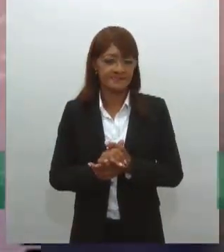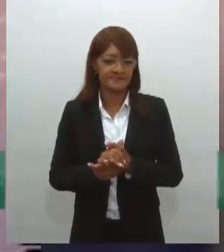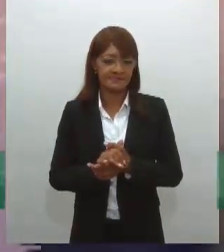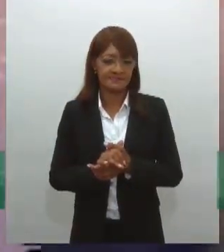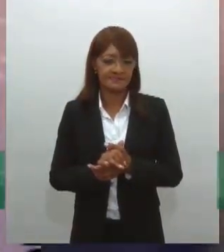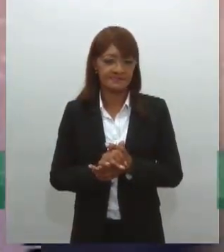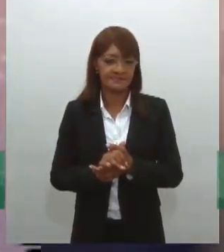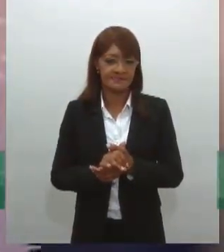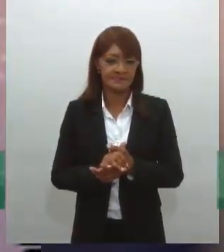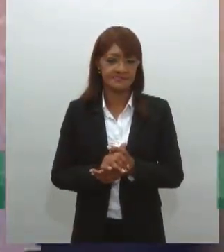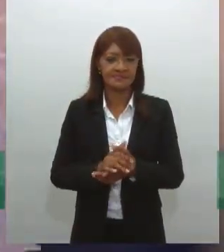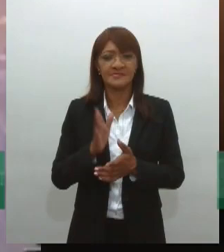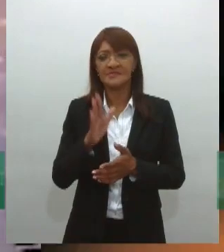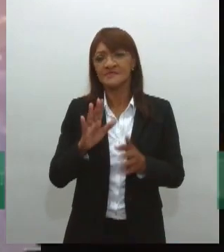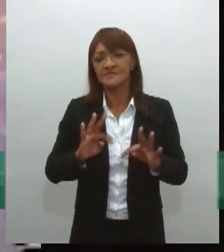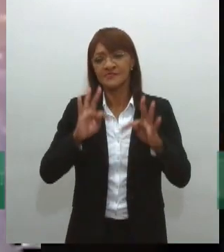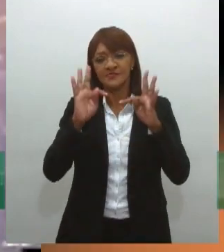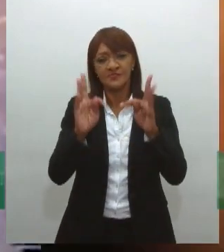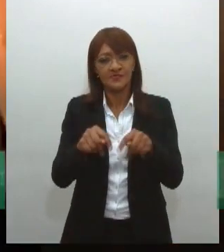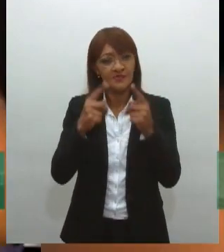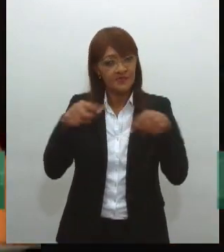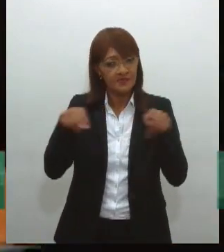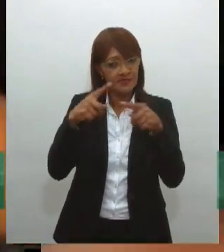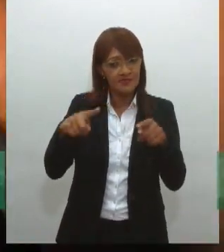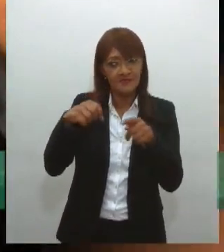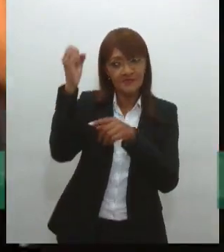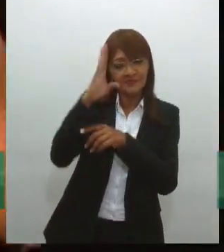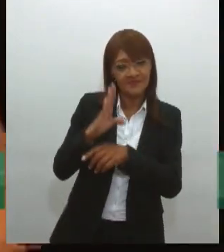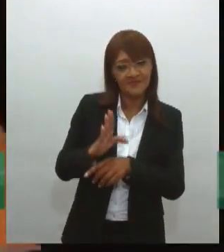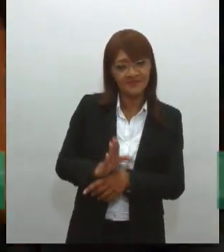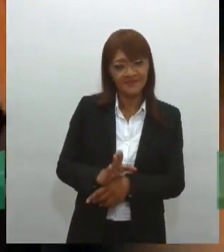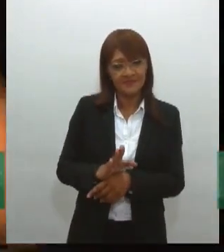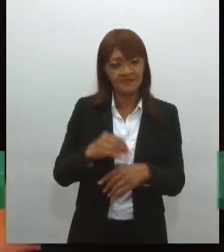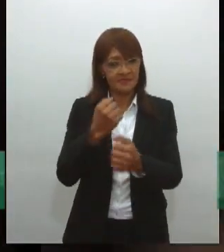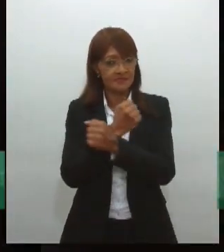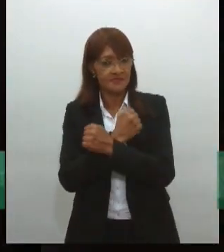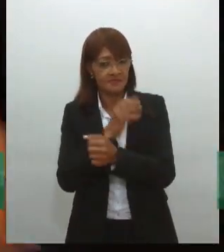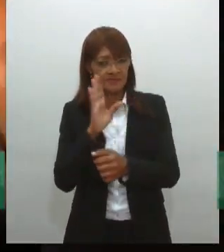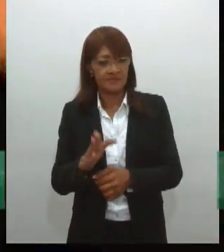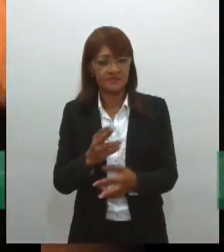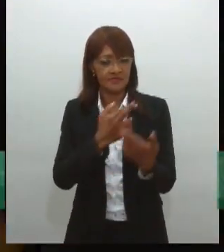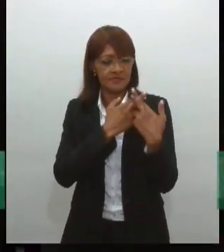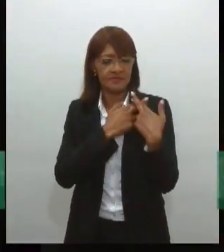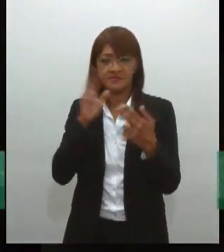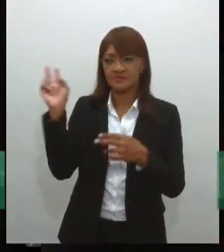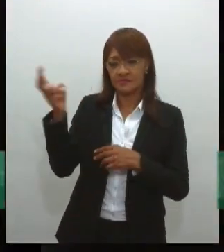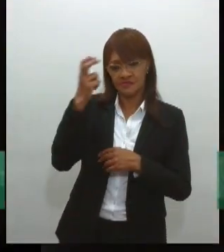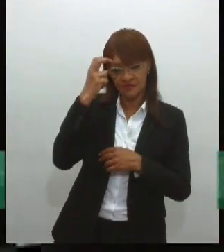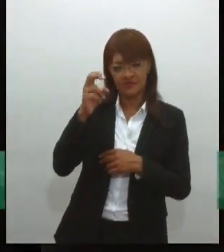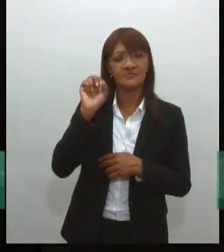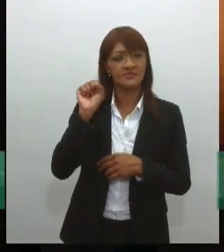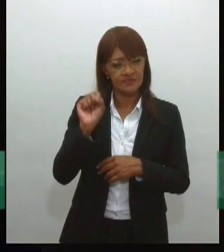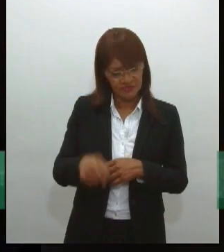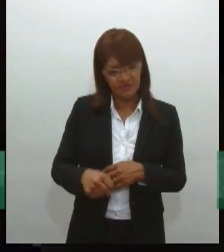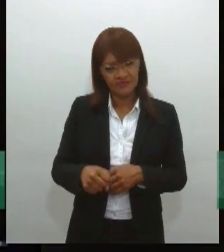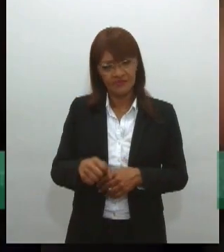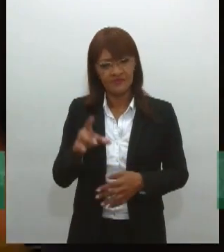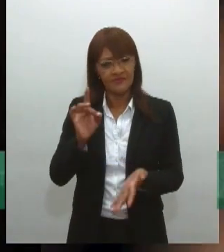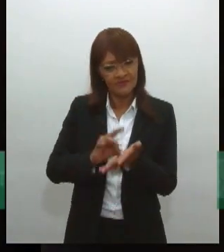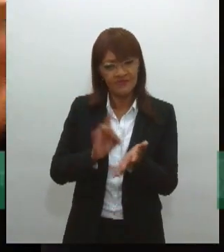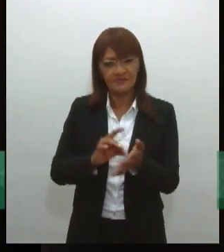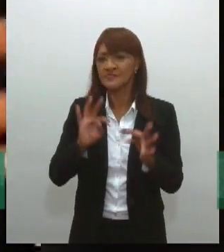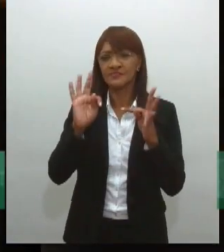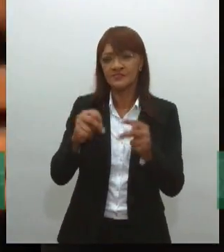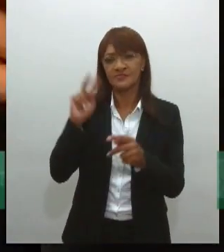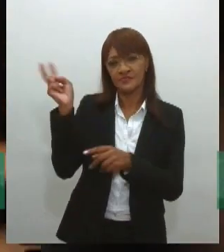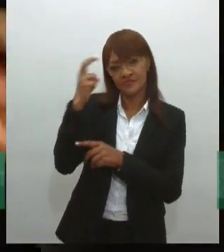Flamengo, aquele abraço, alô, alô, Realengo. A responsabilidade com a cultura é a responsabilidade com sua própria vida, porque tudo é cultura.